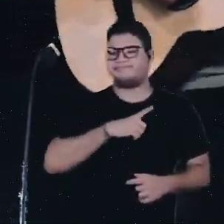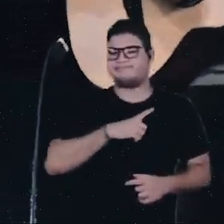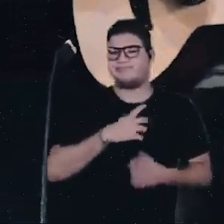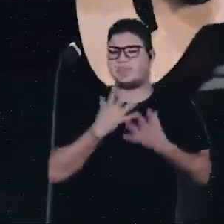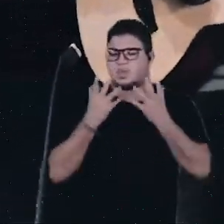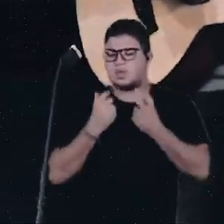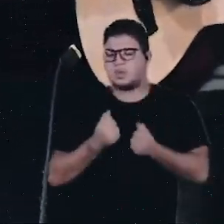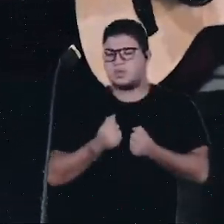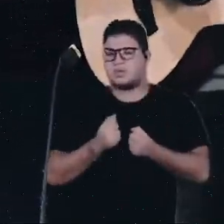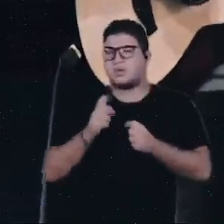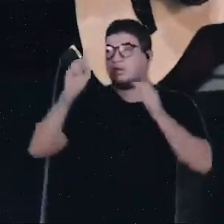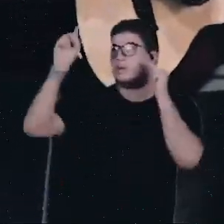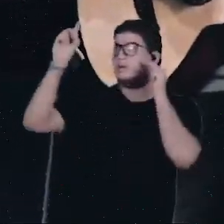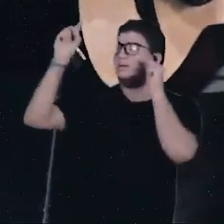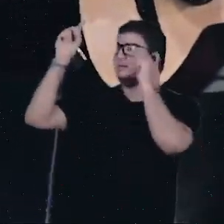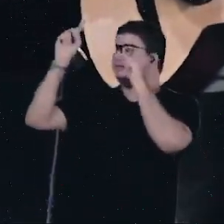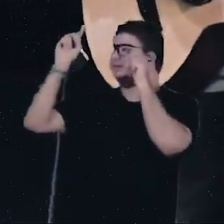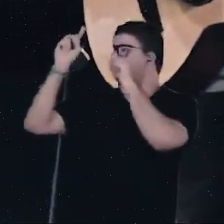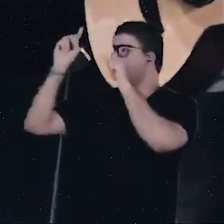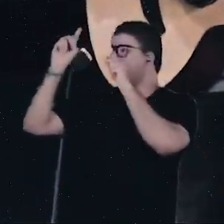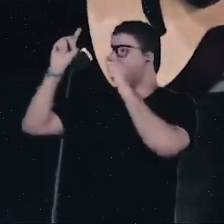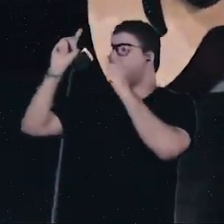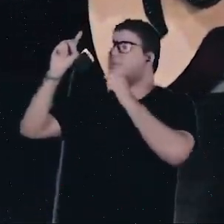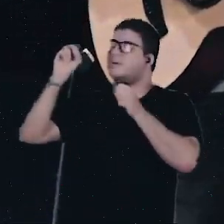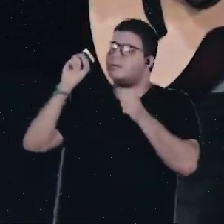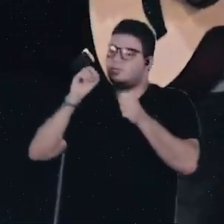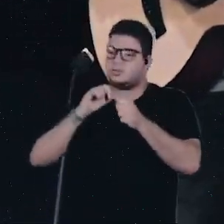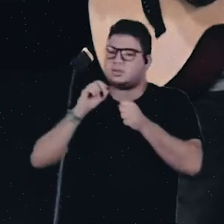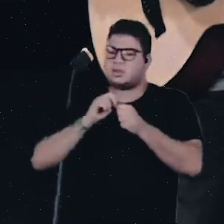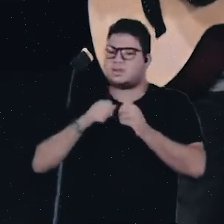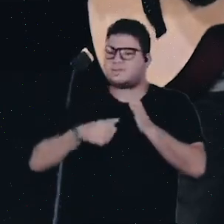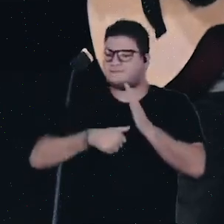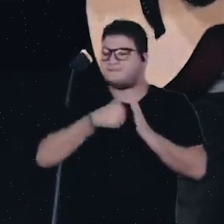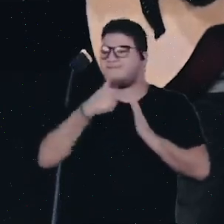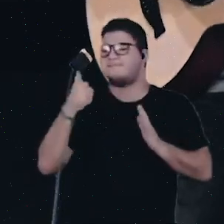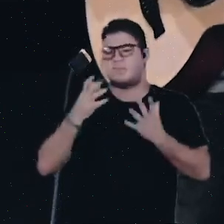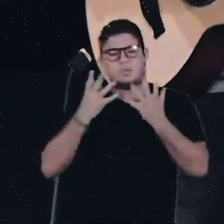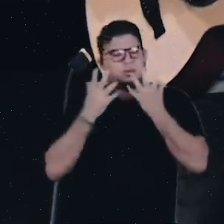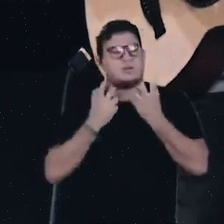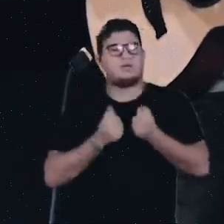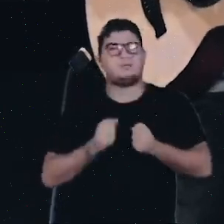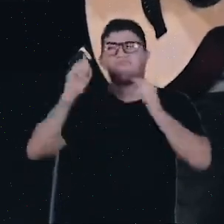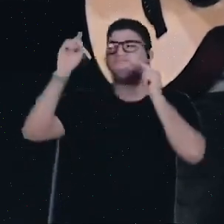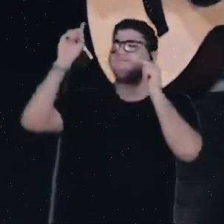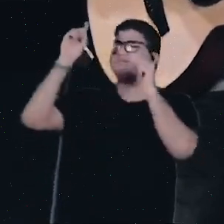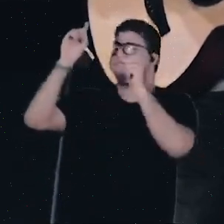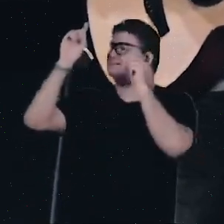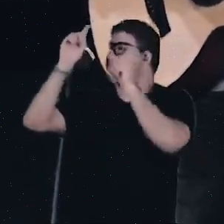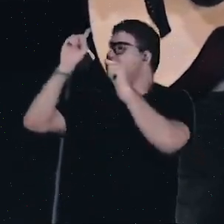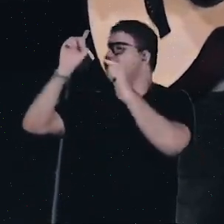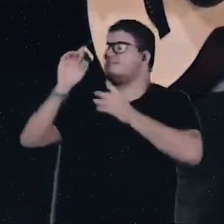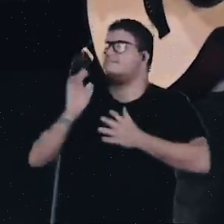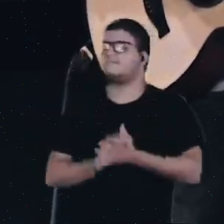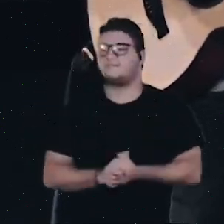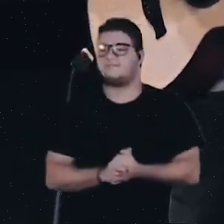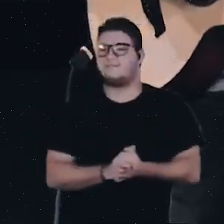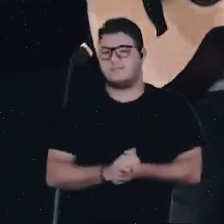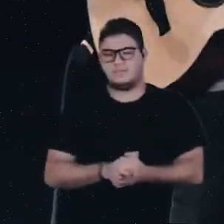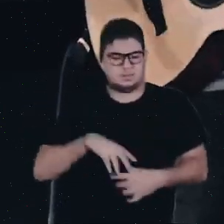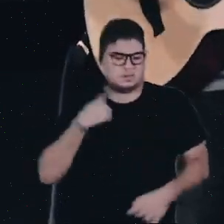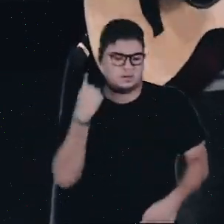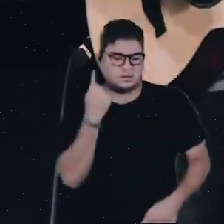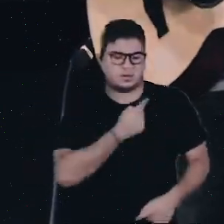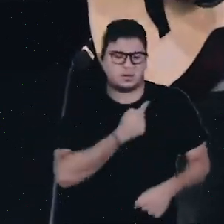a daquele que nos criou. Primeira aceitação é a dele. É quando a